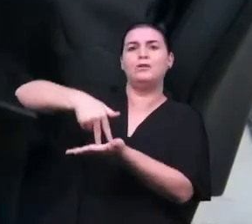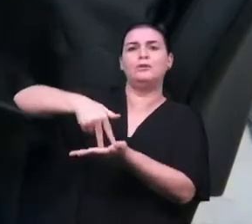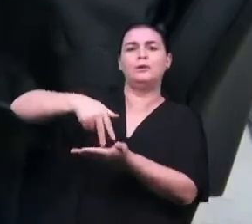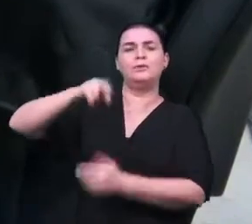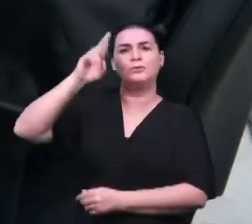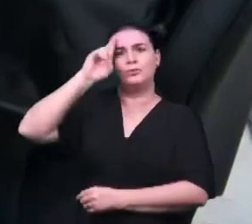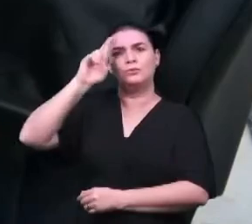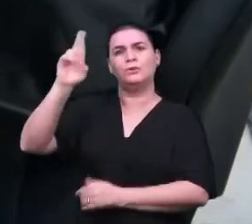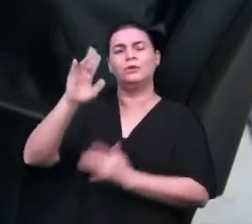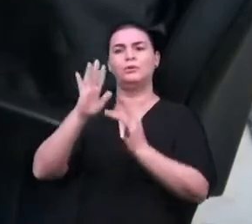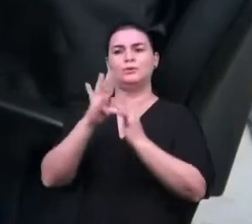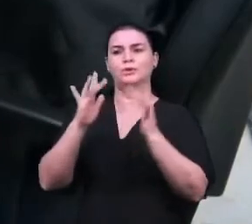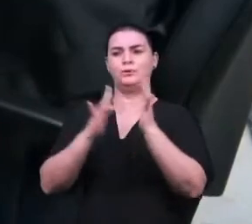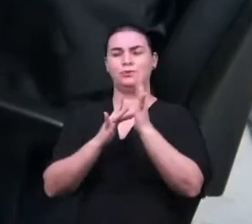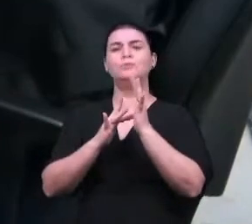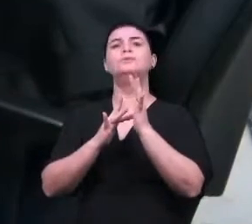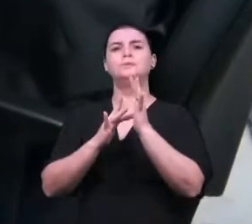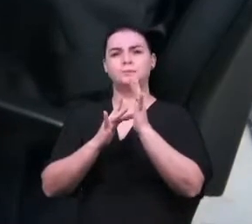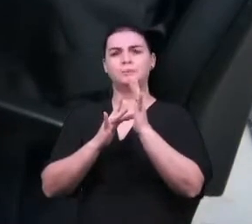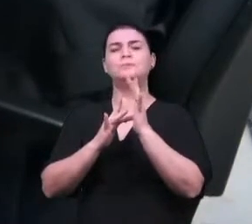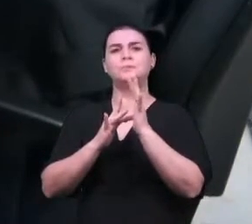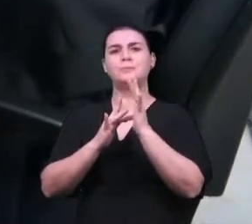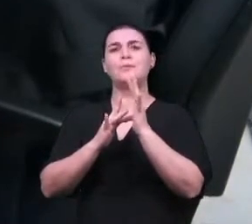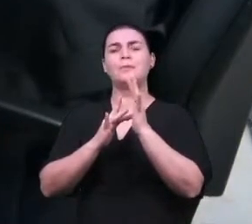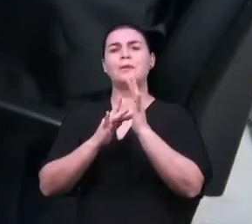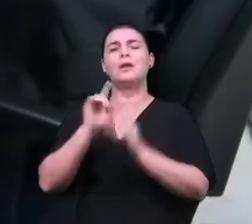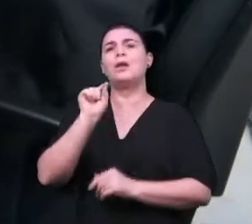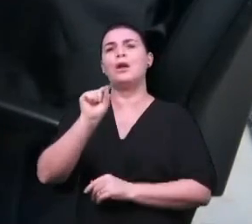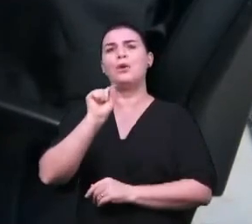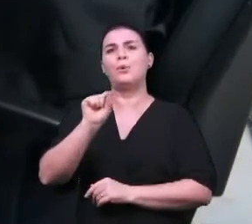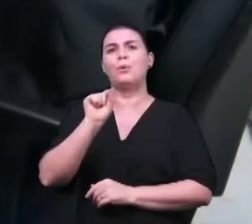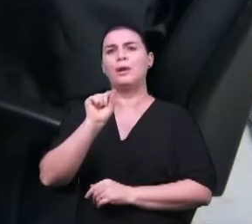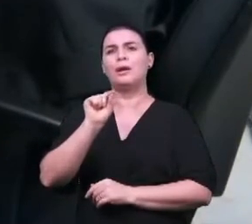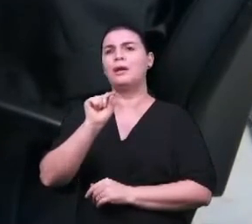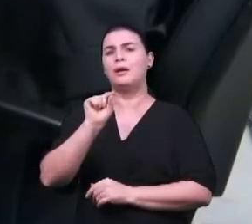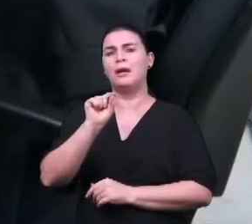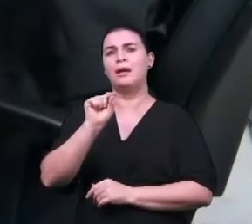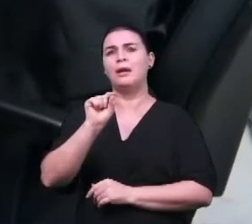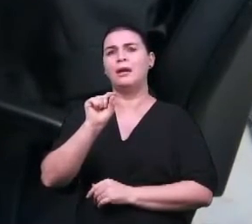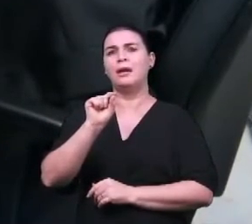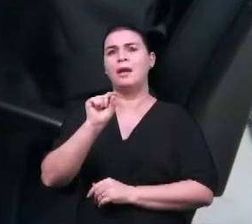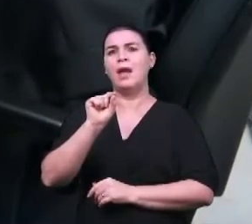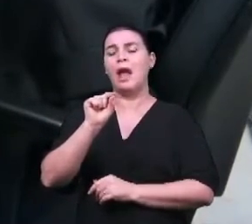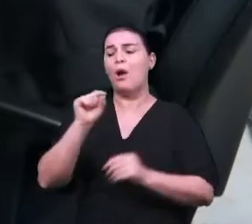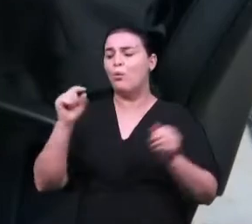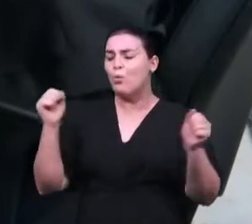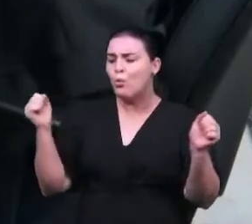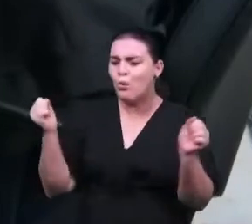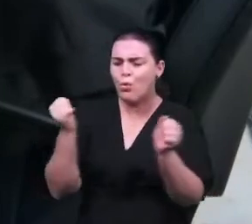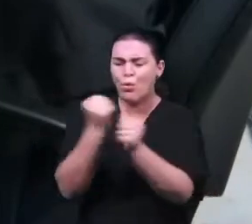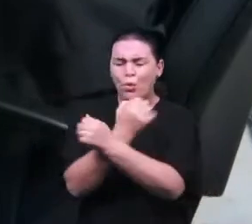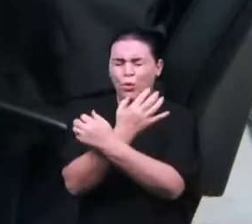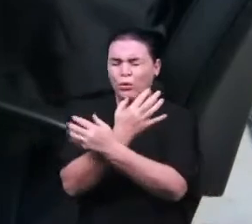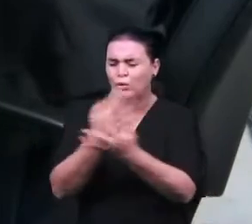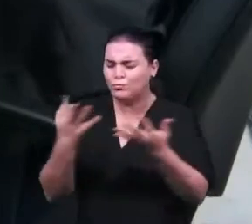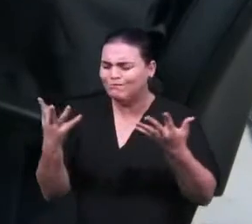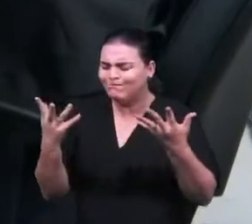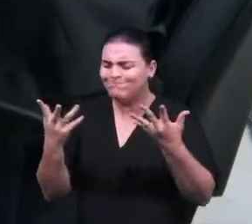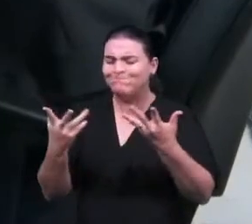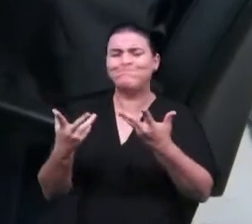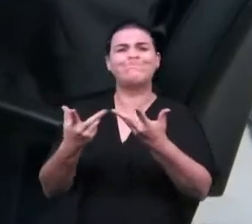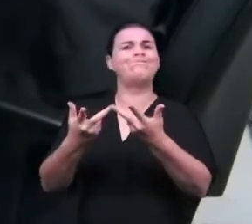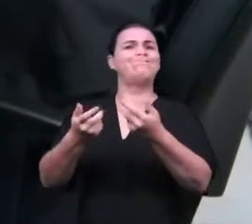Senhor Jesus, né? Que efetivamente é algo glorioso, né? E